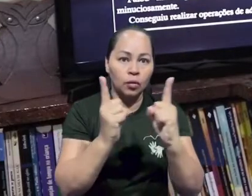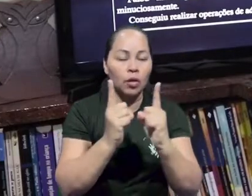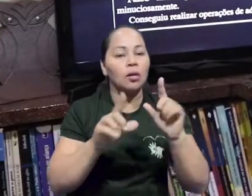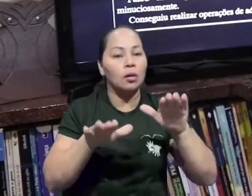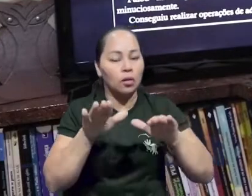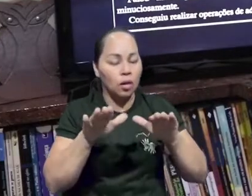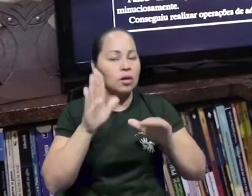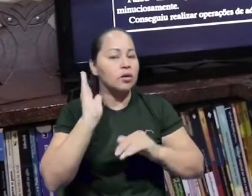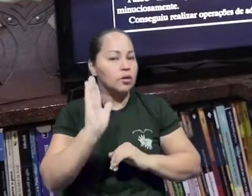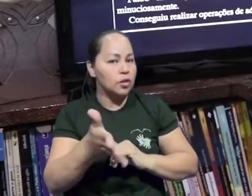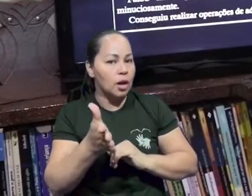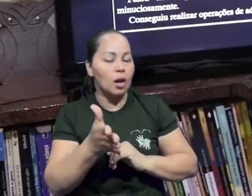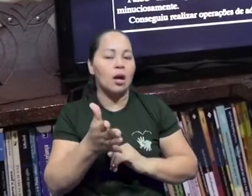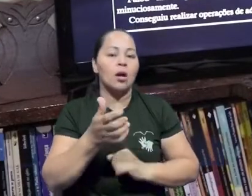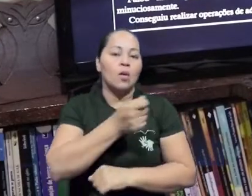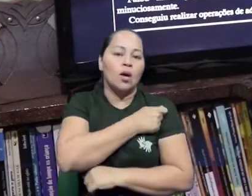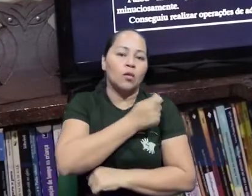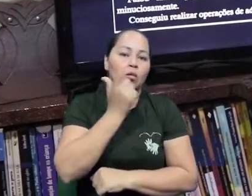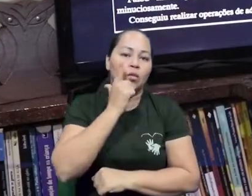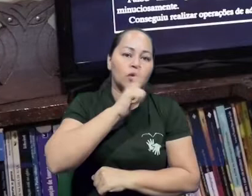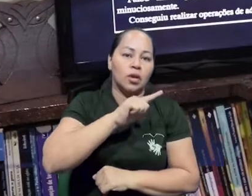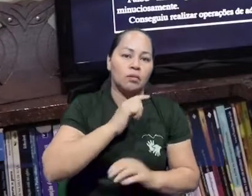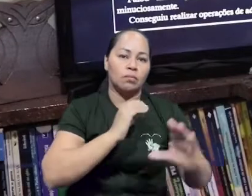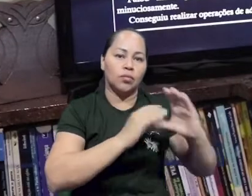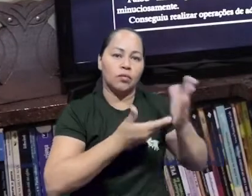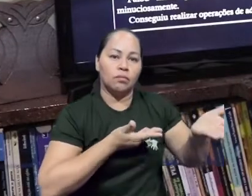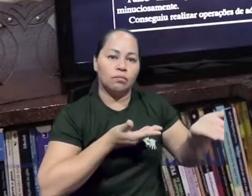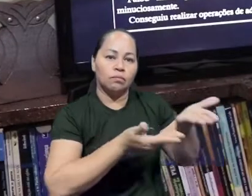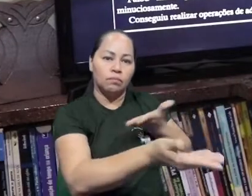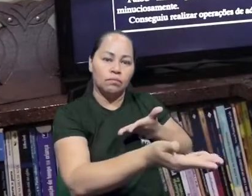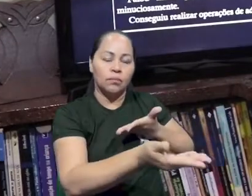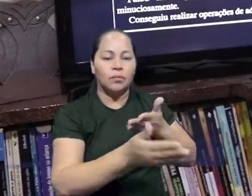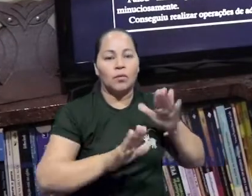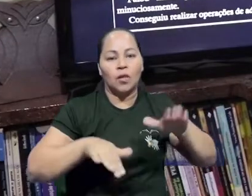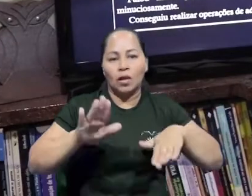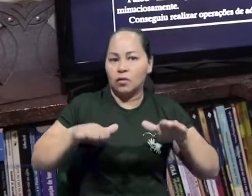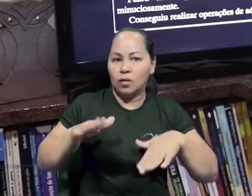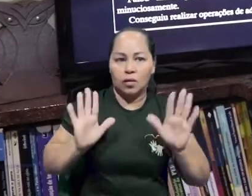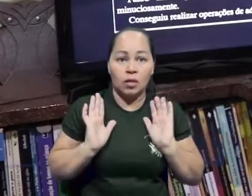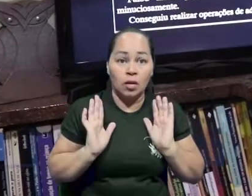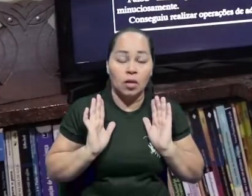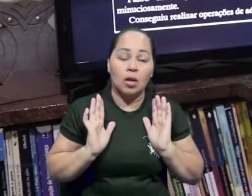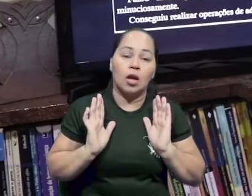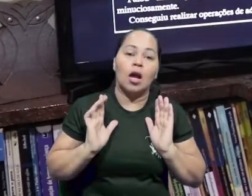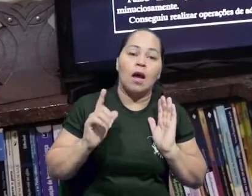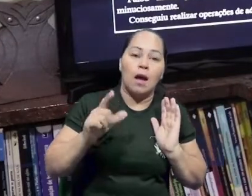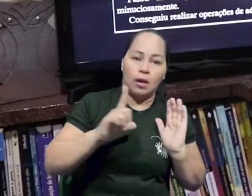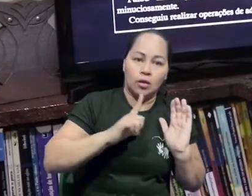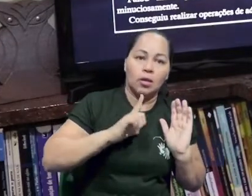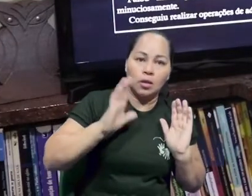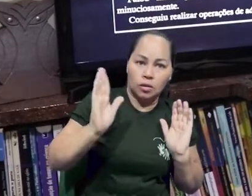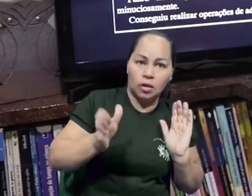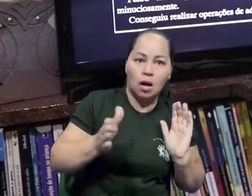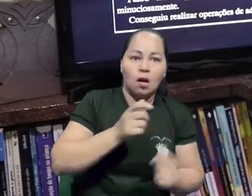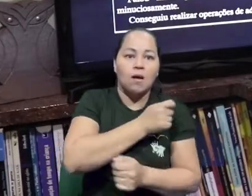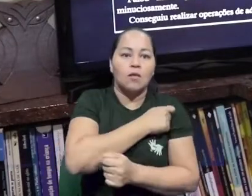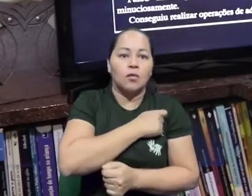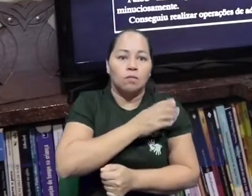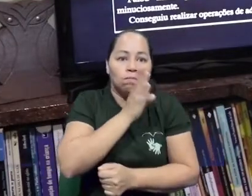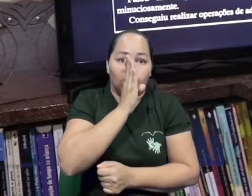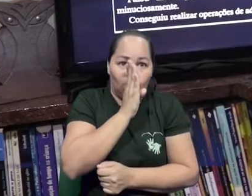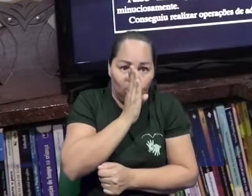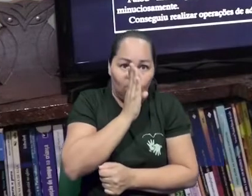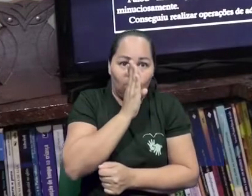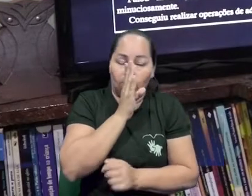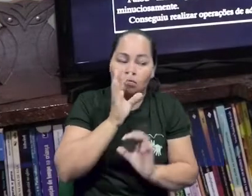comunicar melhor. Esse caso de DI leve, esse aluno ele se fechou, então ele quase não falou comigo, né? Mas olha só o que